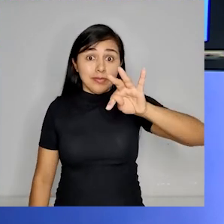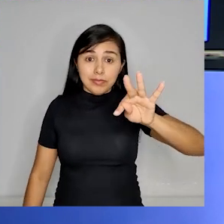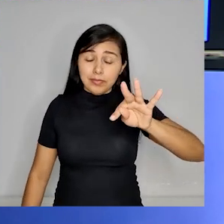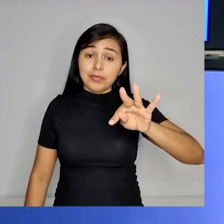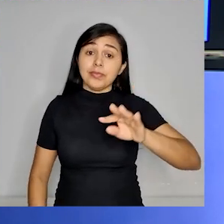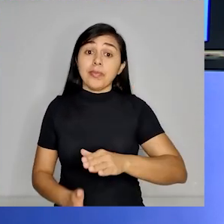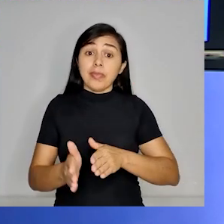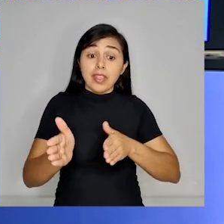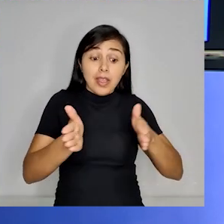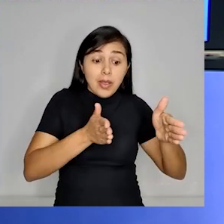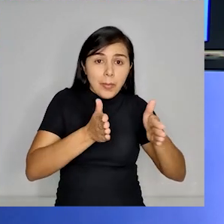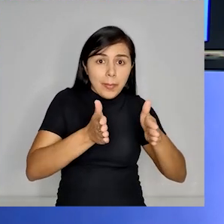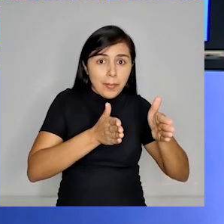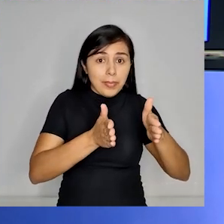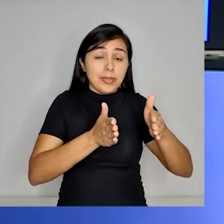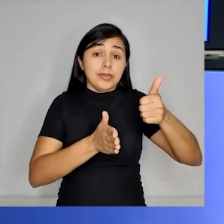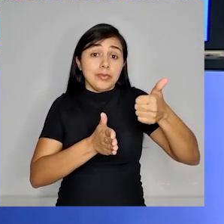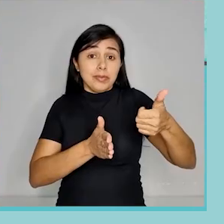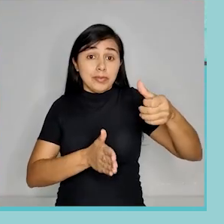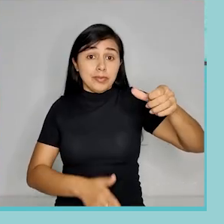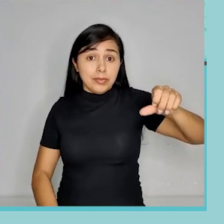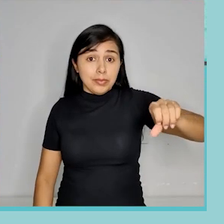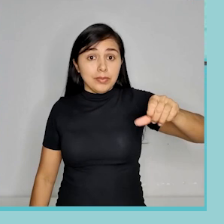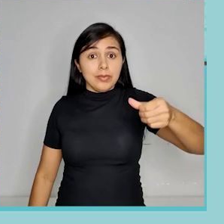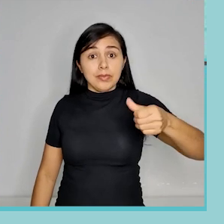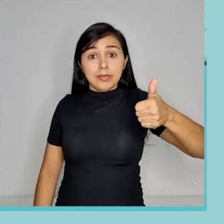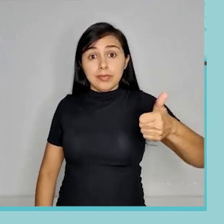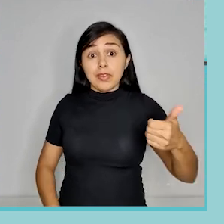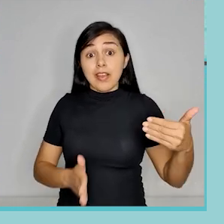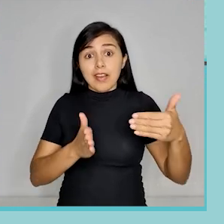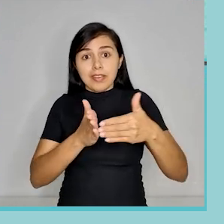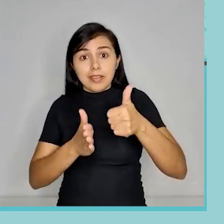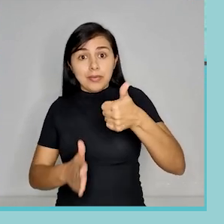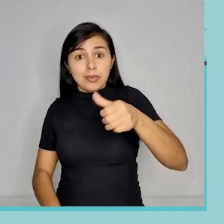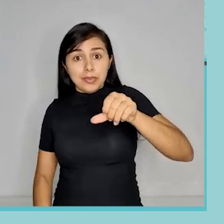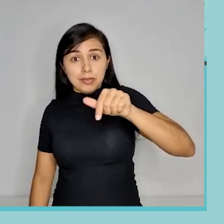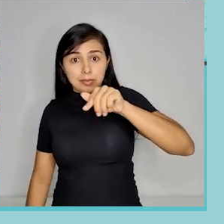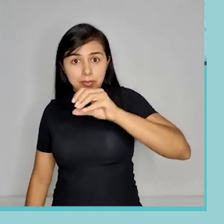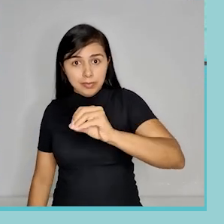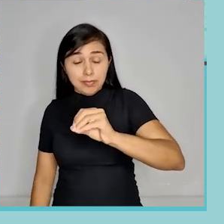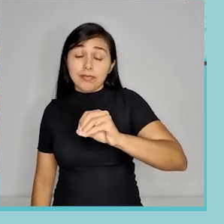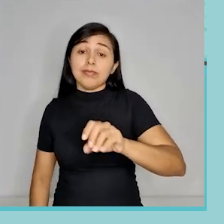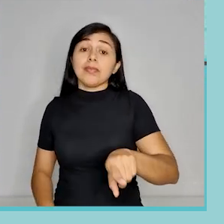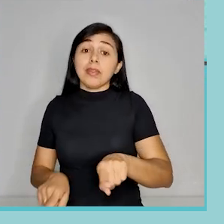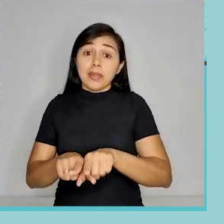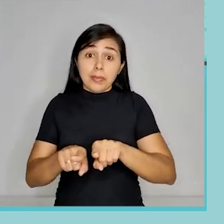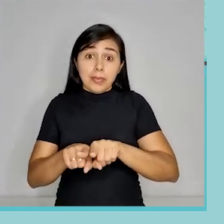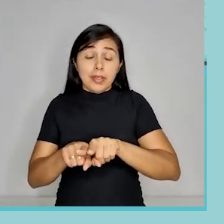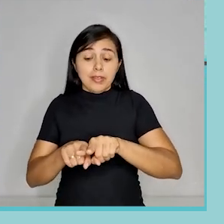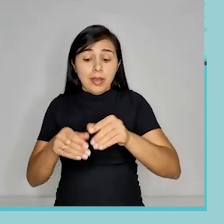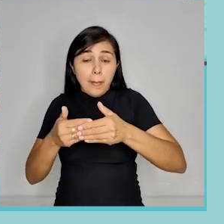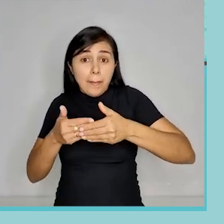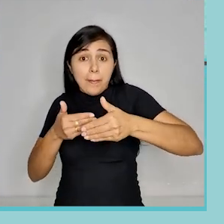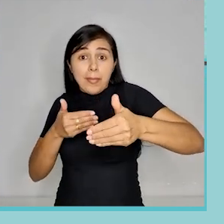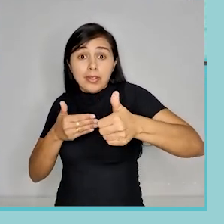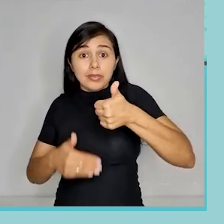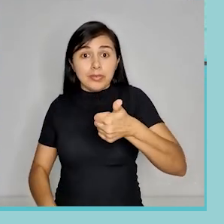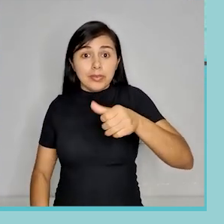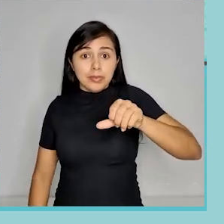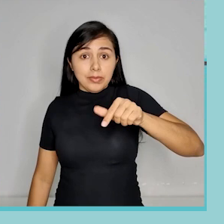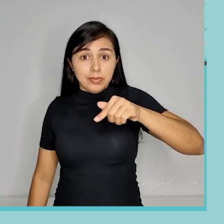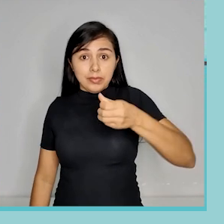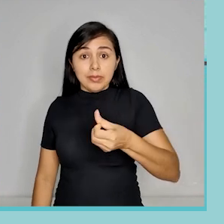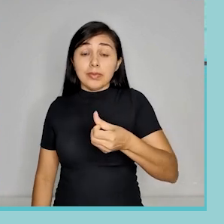de 1961 a 1970, e a partir de 1976, a menor